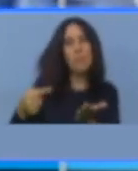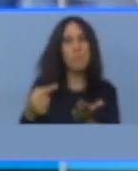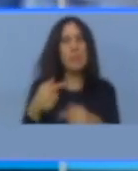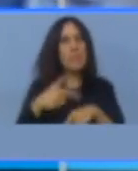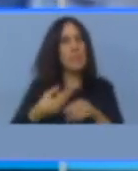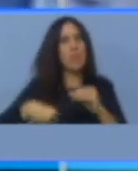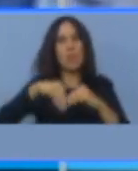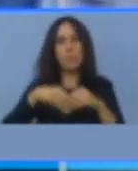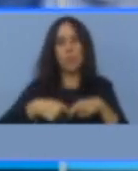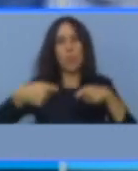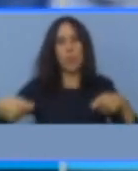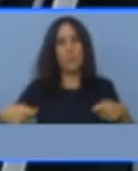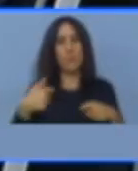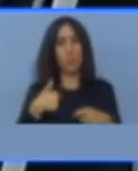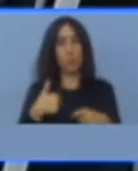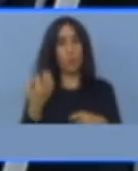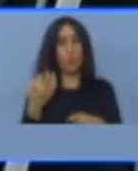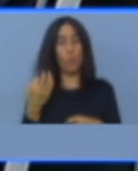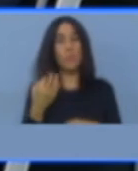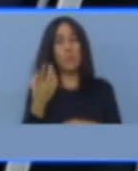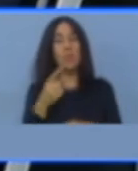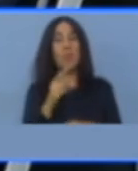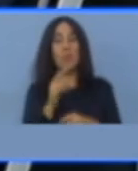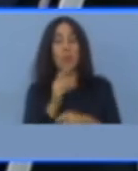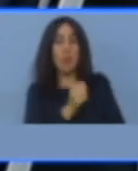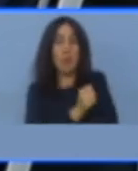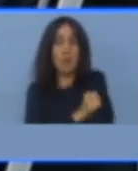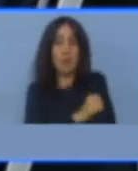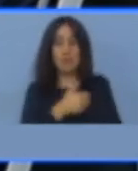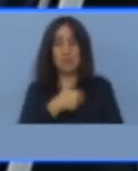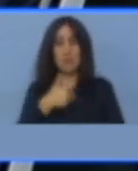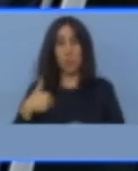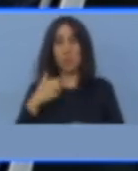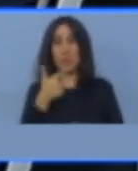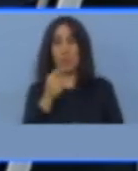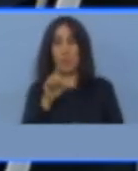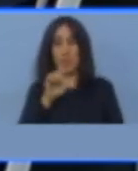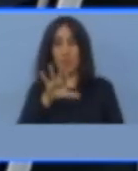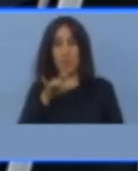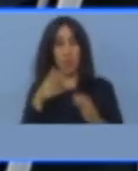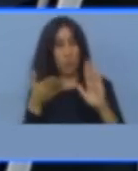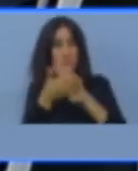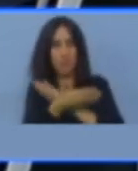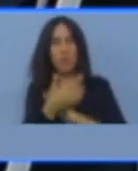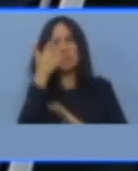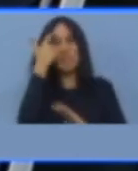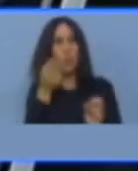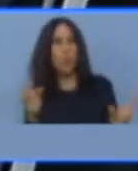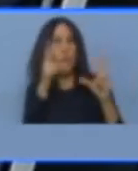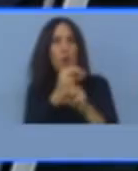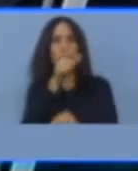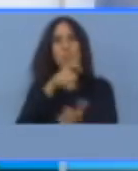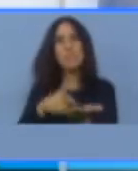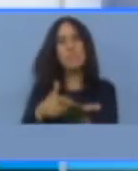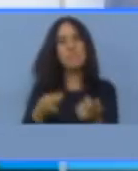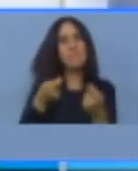mais. E então, quando fui trabalhar para a Casa de Saúde do Telhal, percebi que o pensar em coisas novas para responder às pessoas com necessidade era uma coisa que